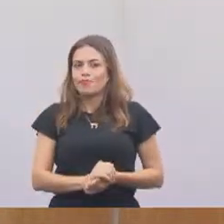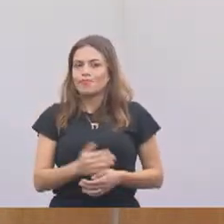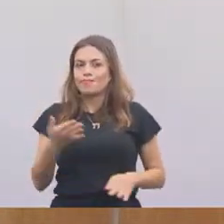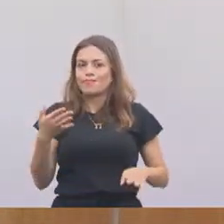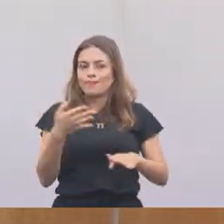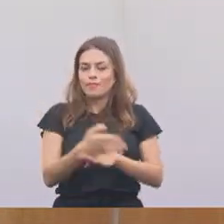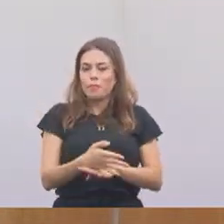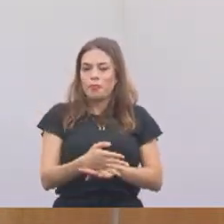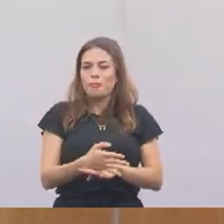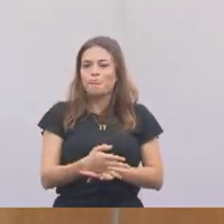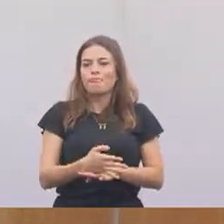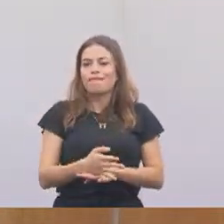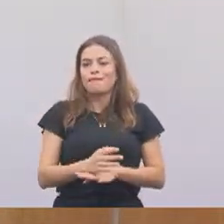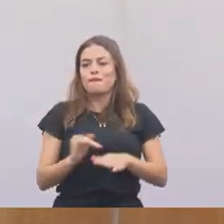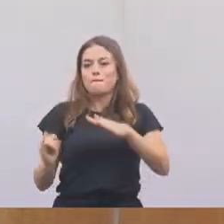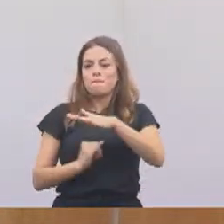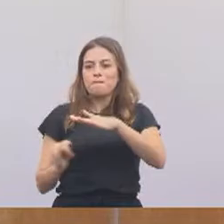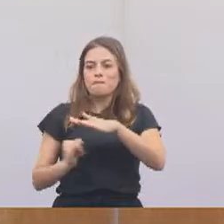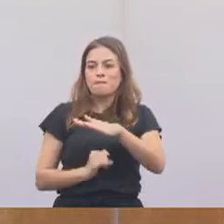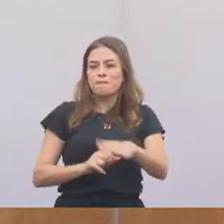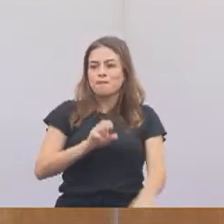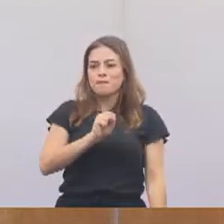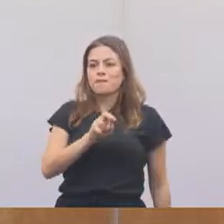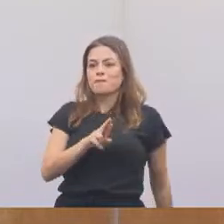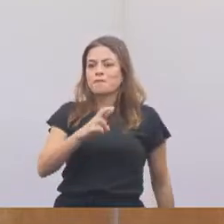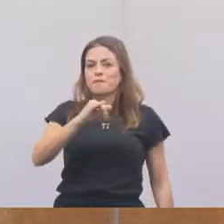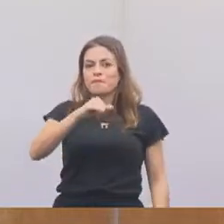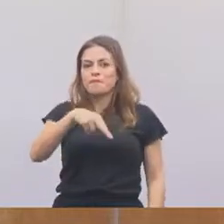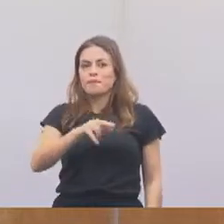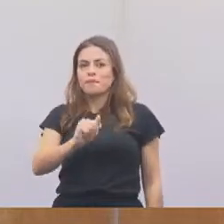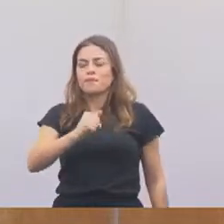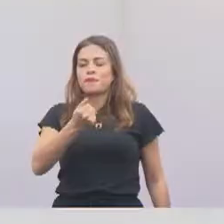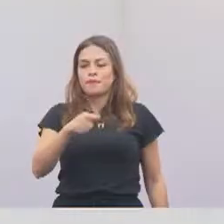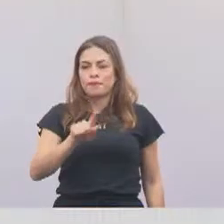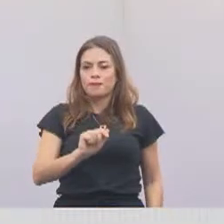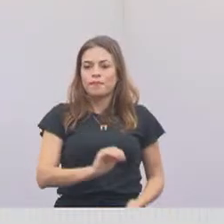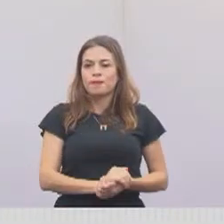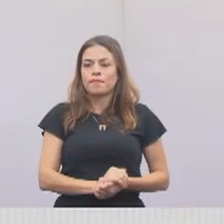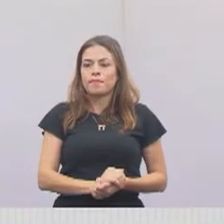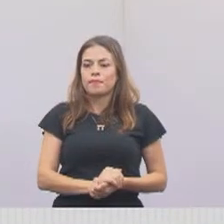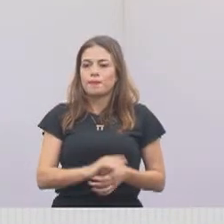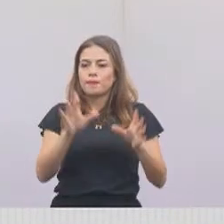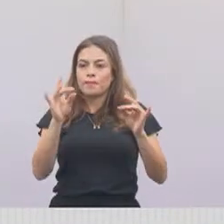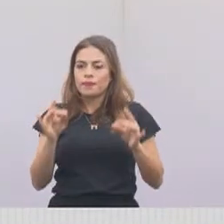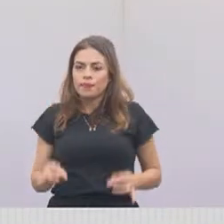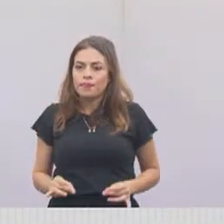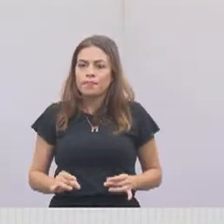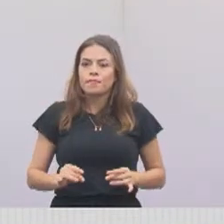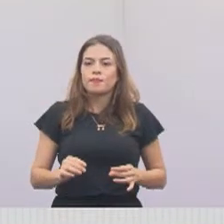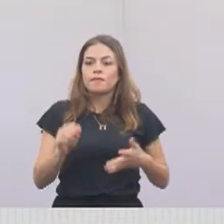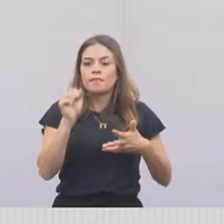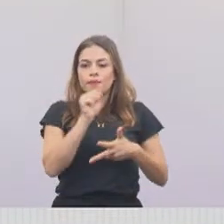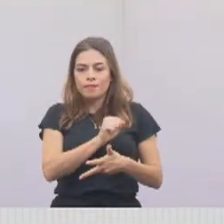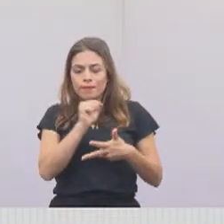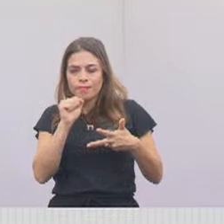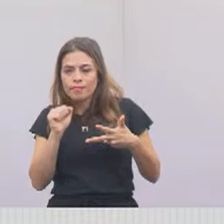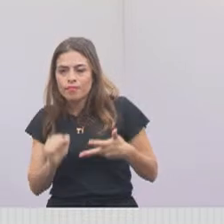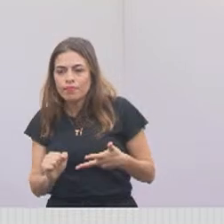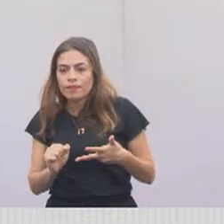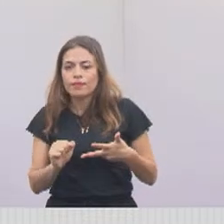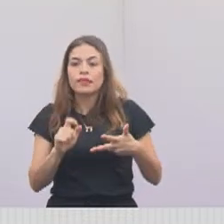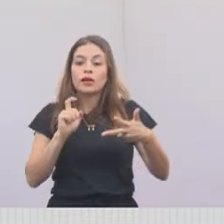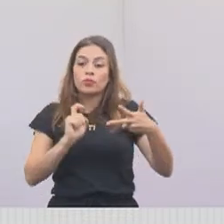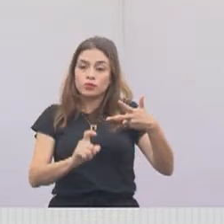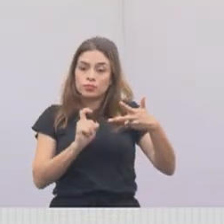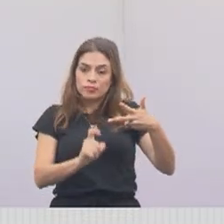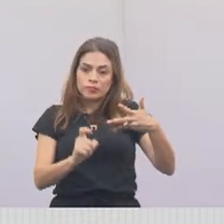Suinã. Próximo. Fiz uma indicação para o Poder Executivo,